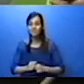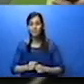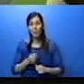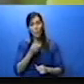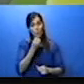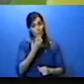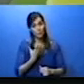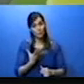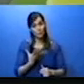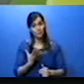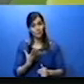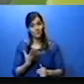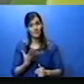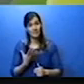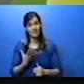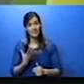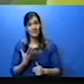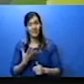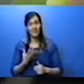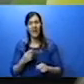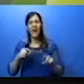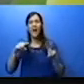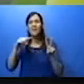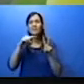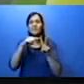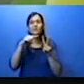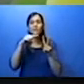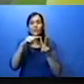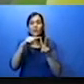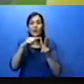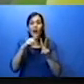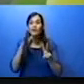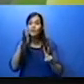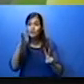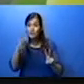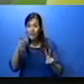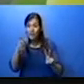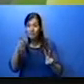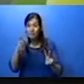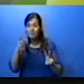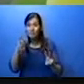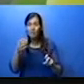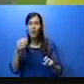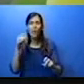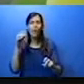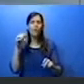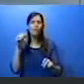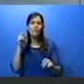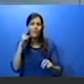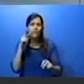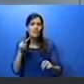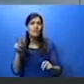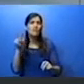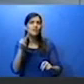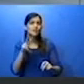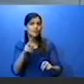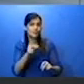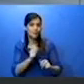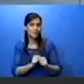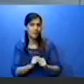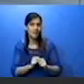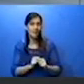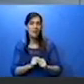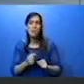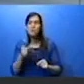Bom, raiz quadrada, vocês já devem ter ouvido falar, mas